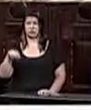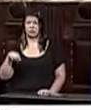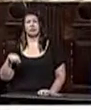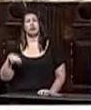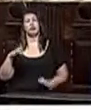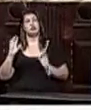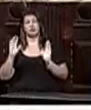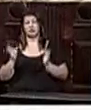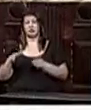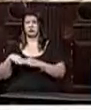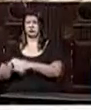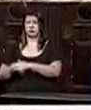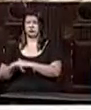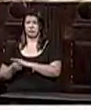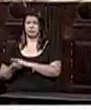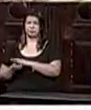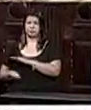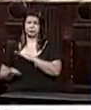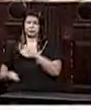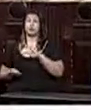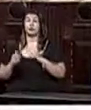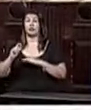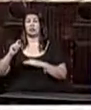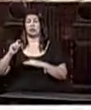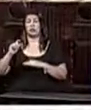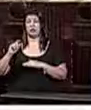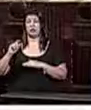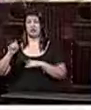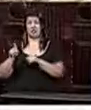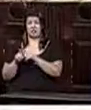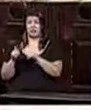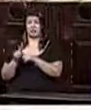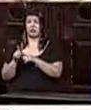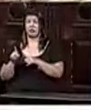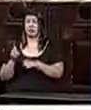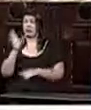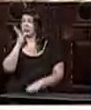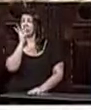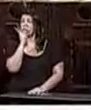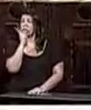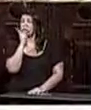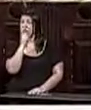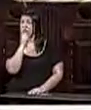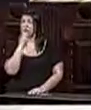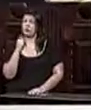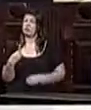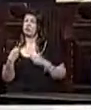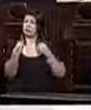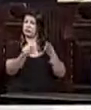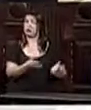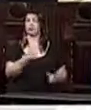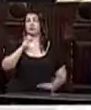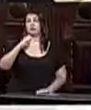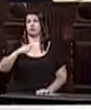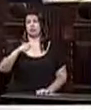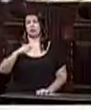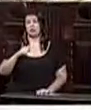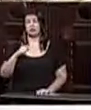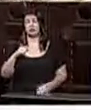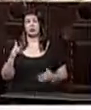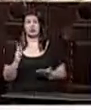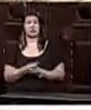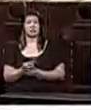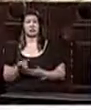lado, da entrega das chaves, e evidentemente que isso estava provocando uma certa, deputado doutor Julianelli, uma